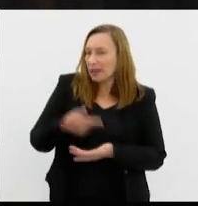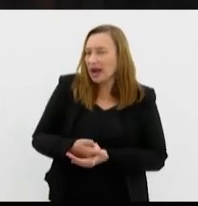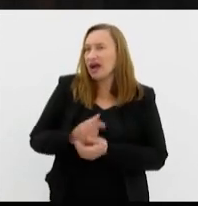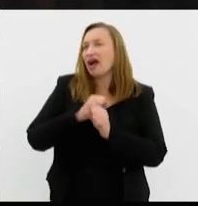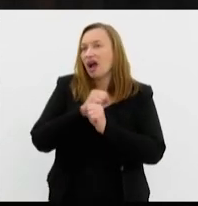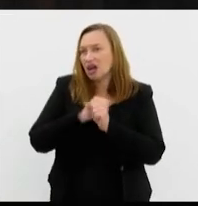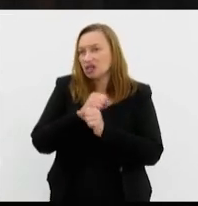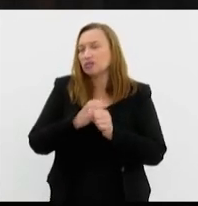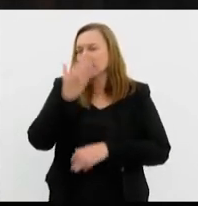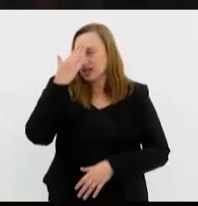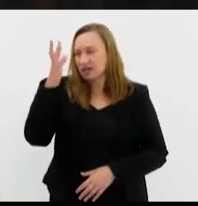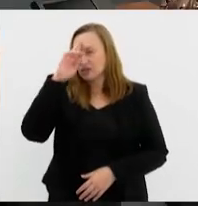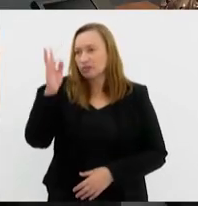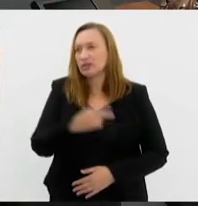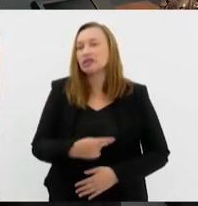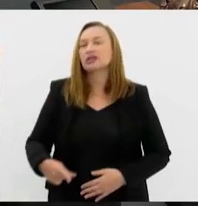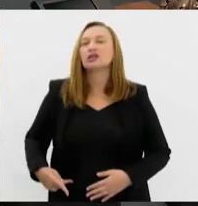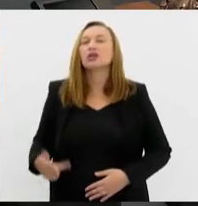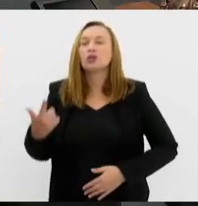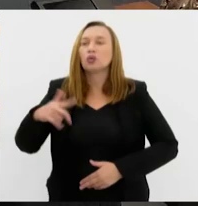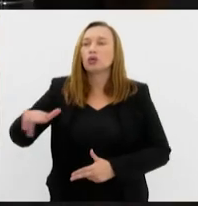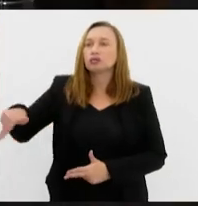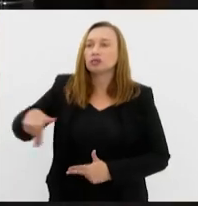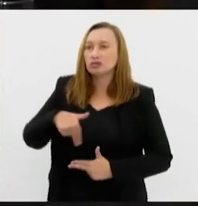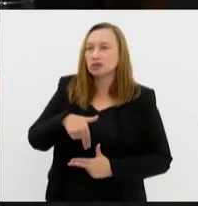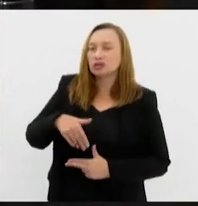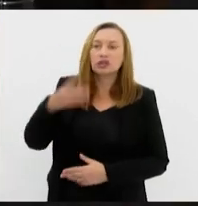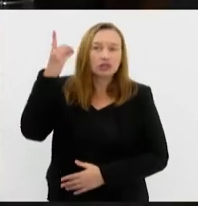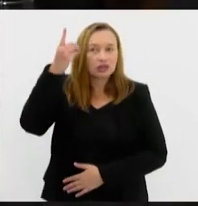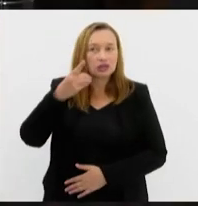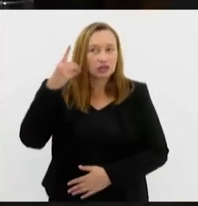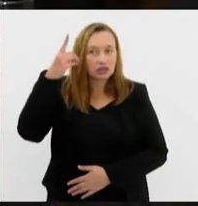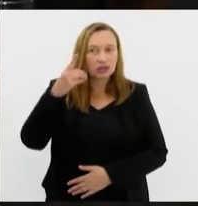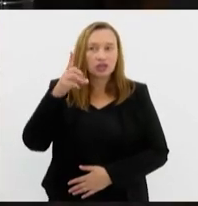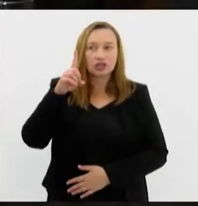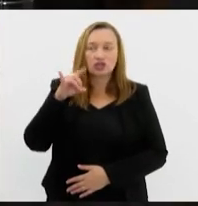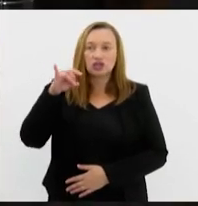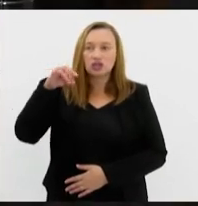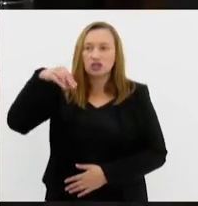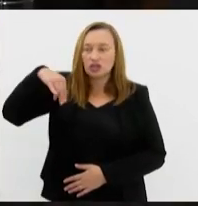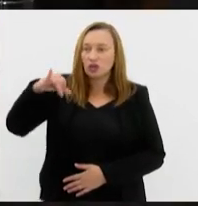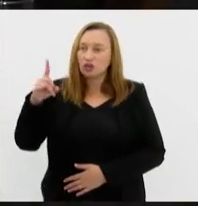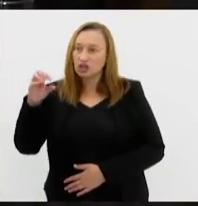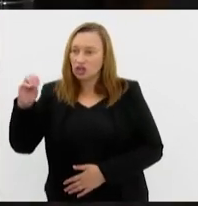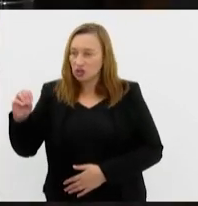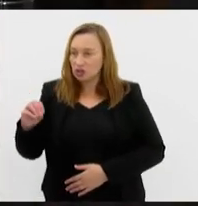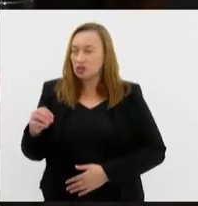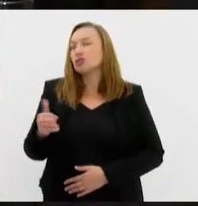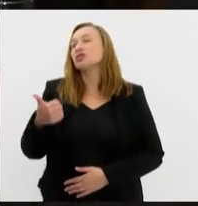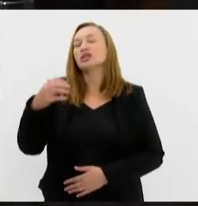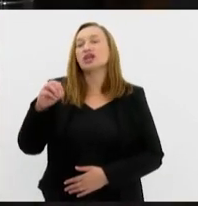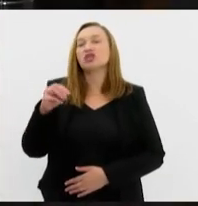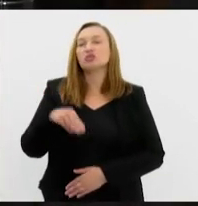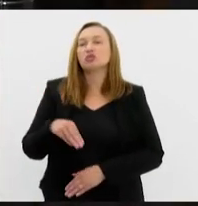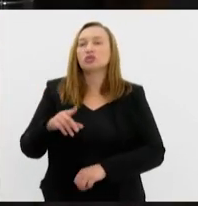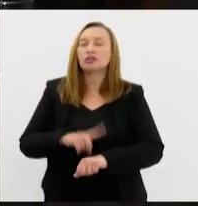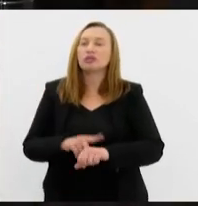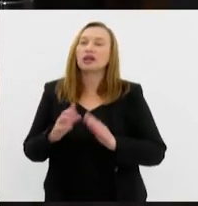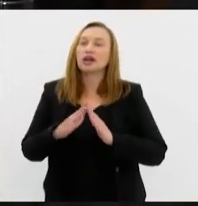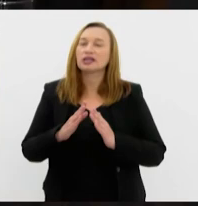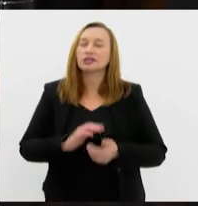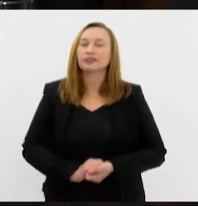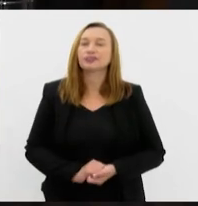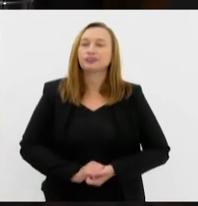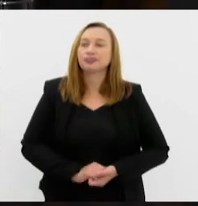senhora presidente. Próximo orador inscrito é o nobre deputado Dionísio Lins. Vossa Excelência dispõe de 10 minutos no